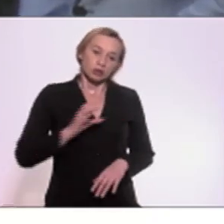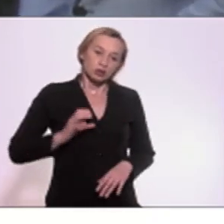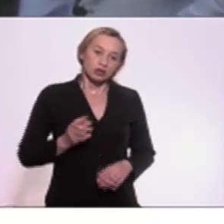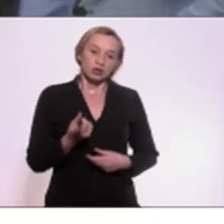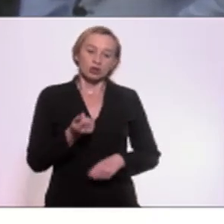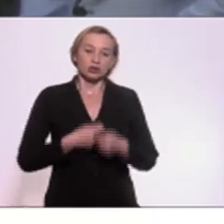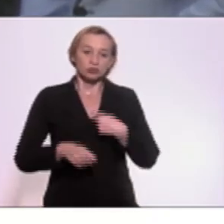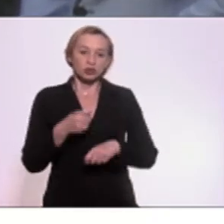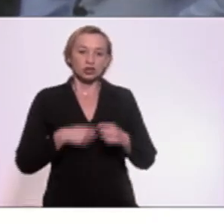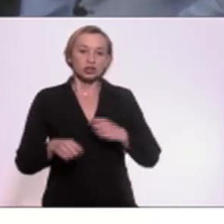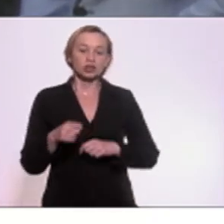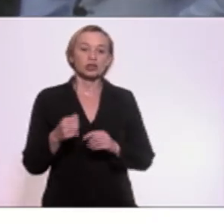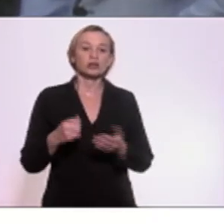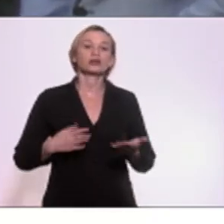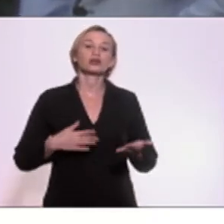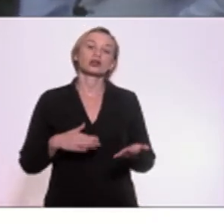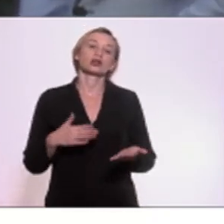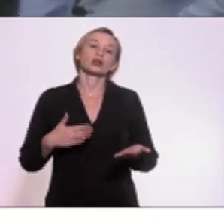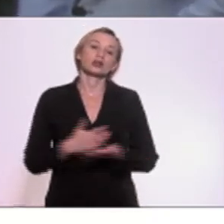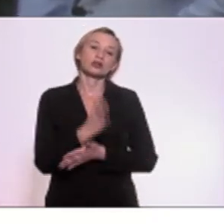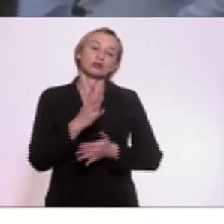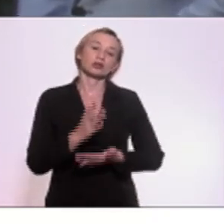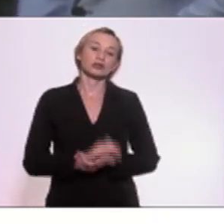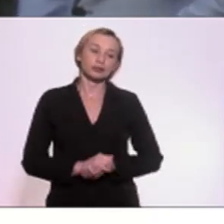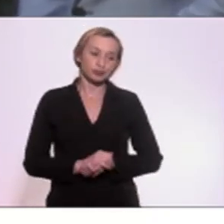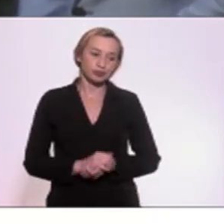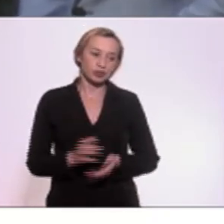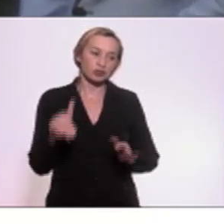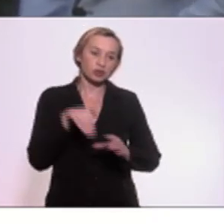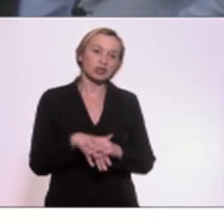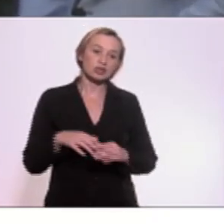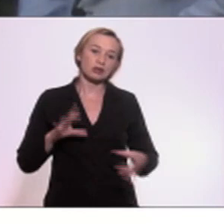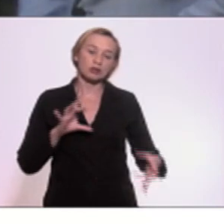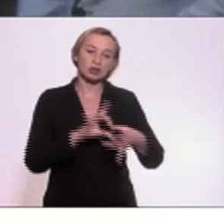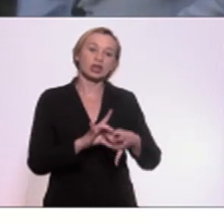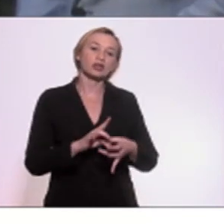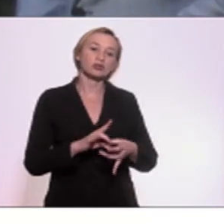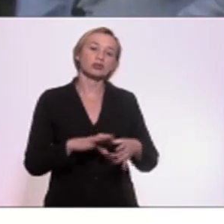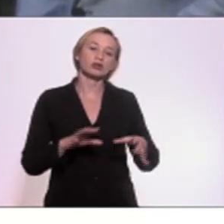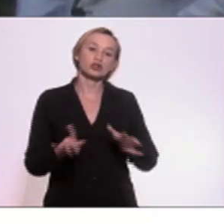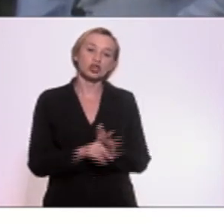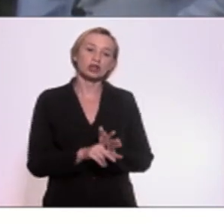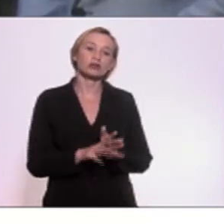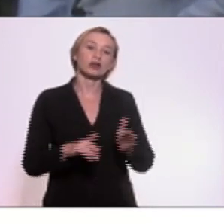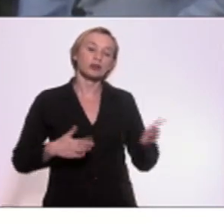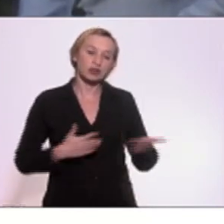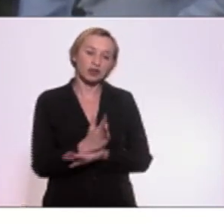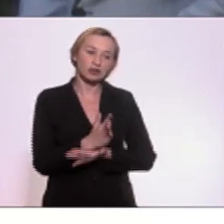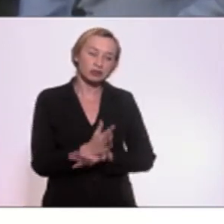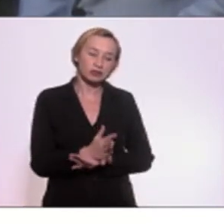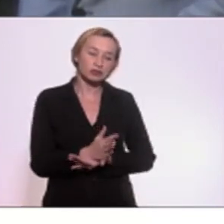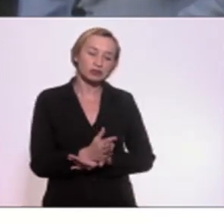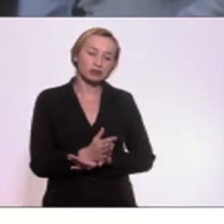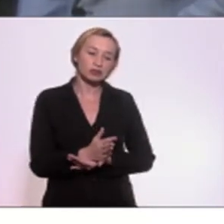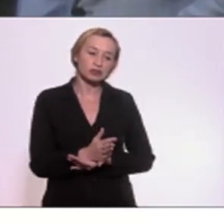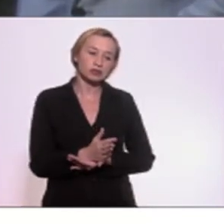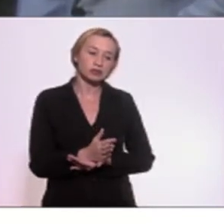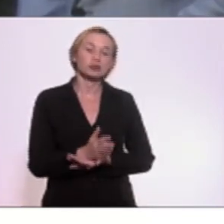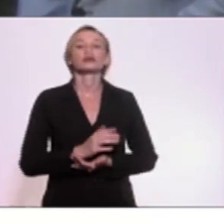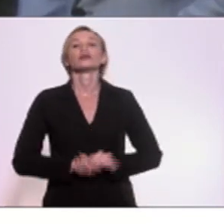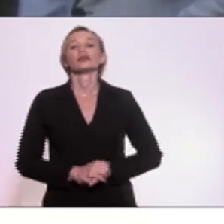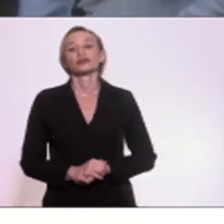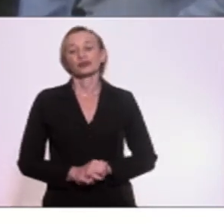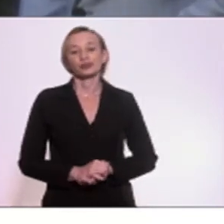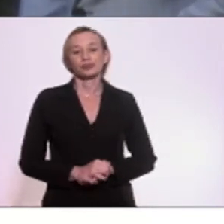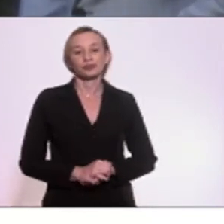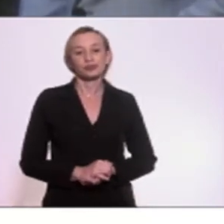emenda de plenário. Senhores que aprovam isso como estão, aprovado. Em votação, projeto assim emendado. Senhores que aprovam isso como estão, aprovado, vai à redação